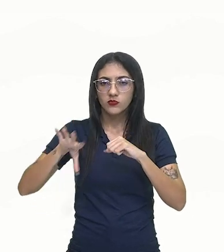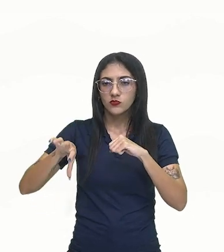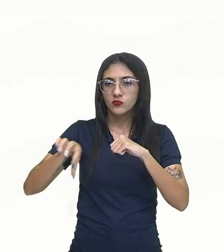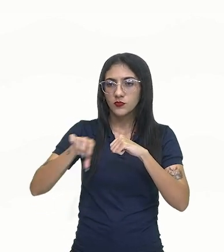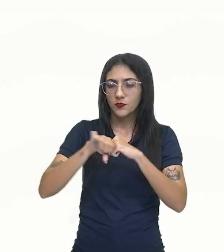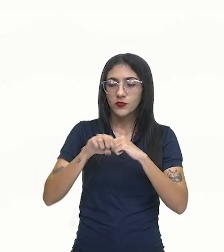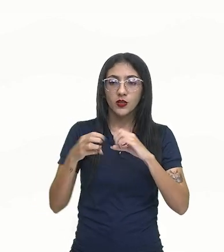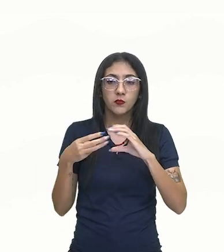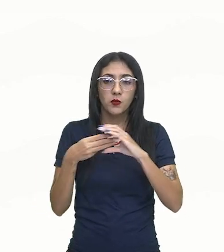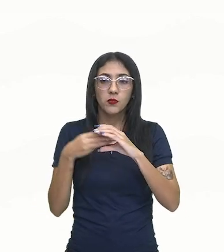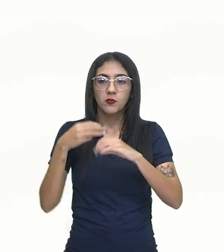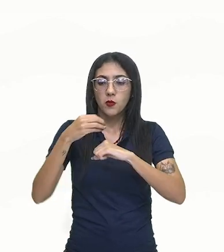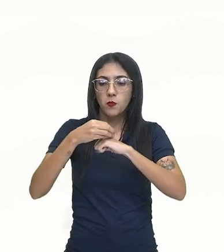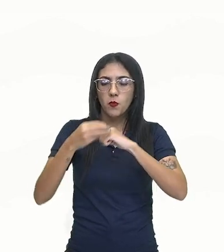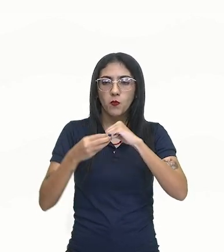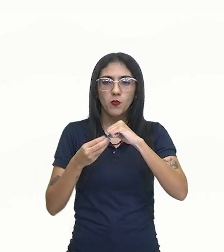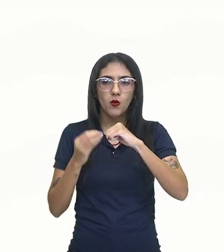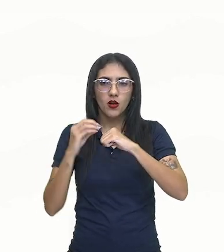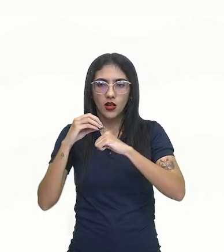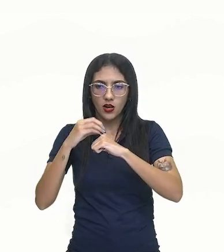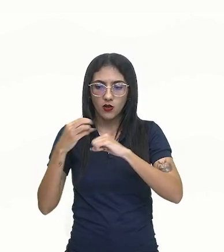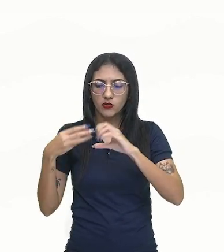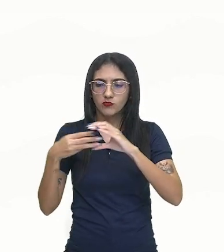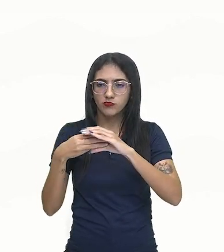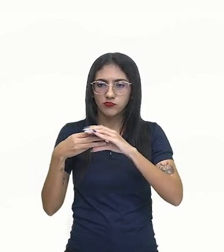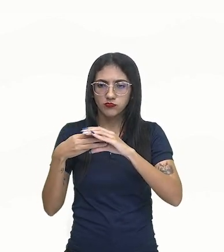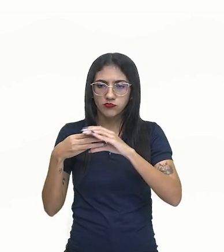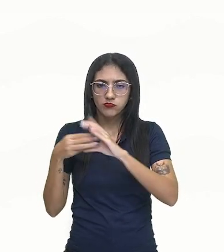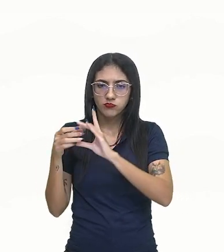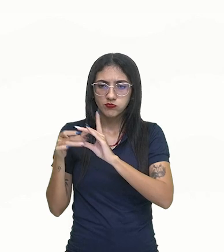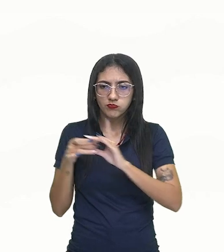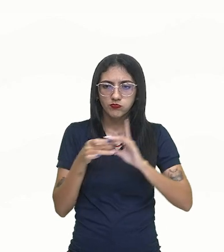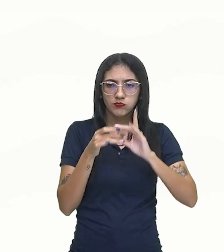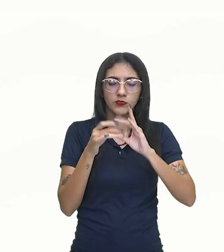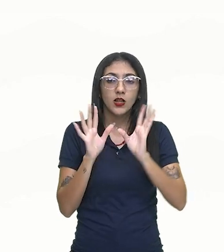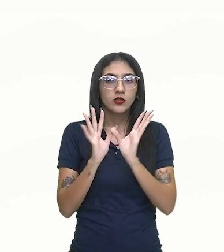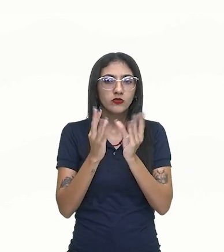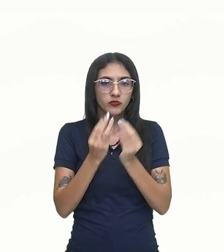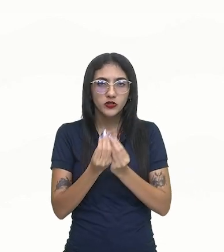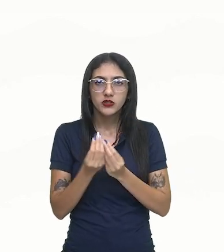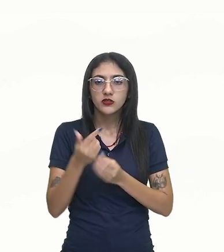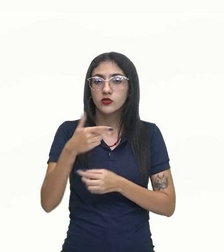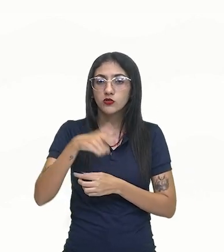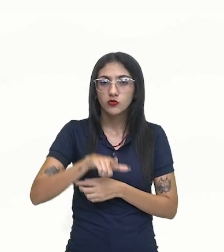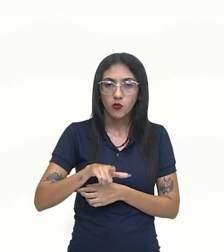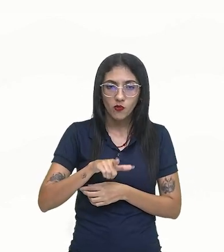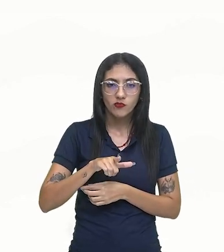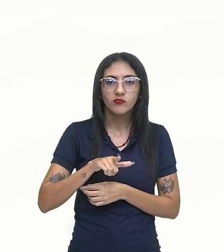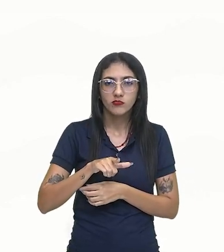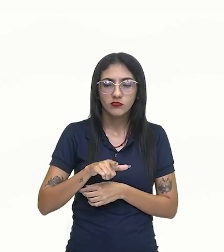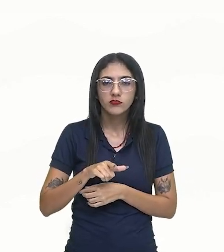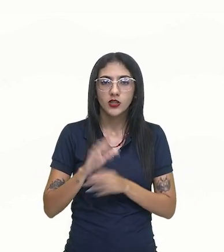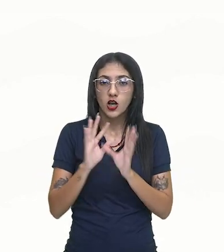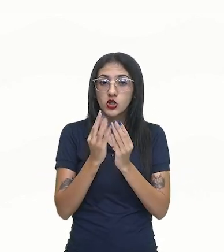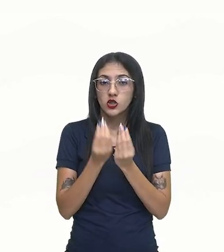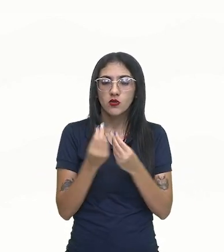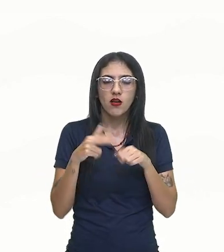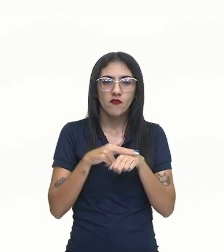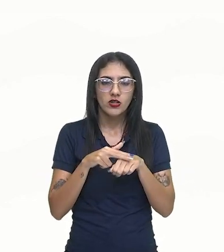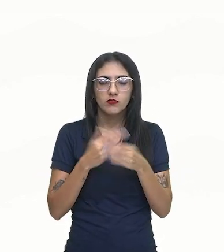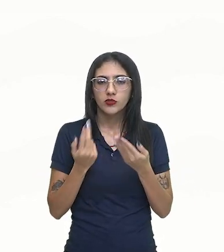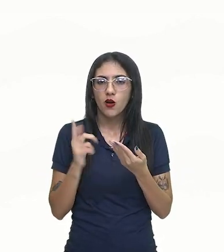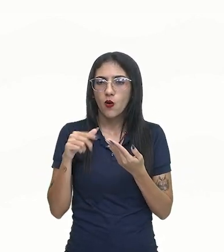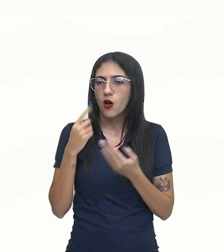Uma molécula que vai carregá-los até o local de origem, que é a clorofila. Então, basicamente, esse aí